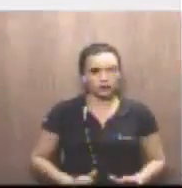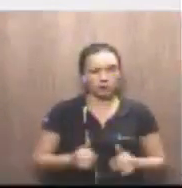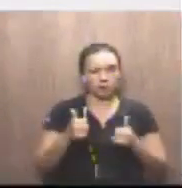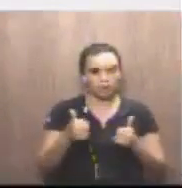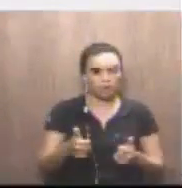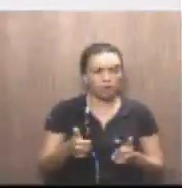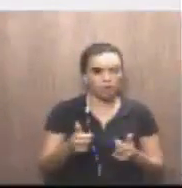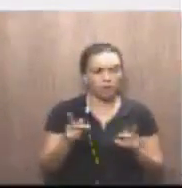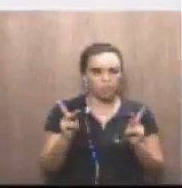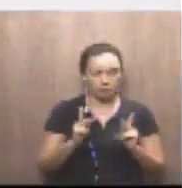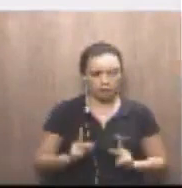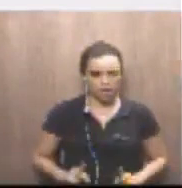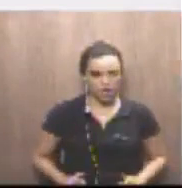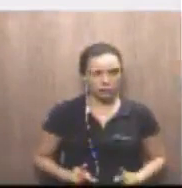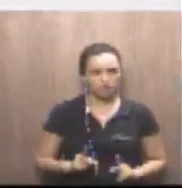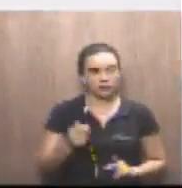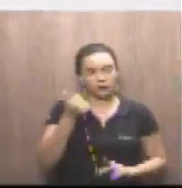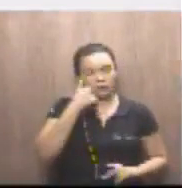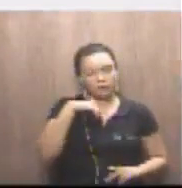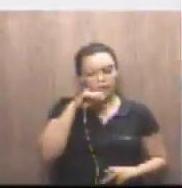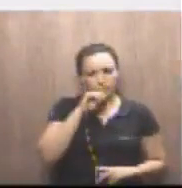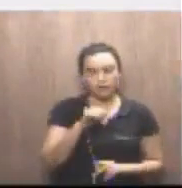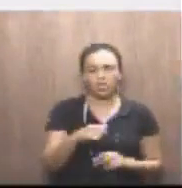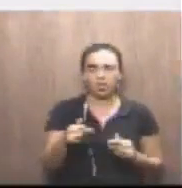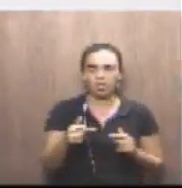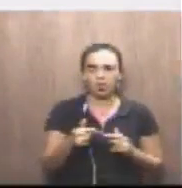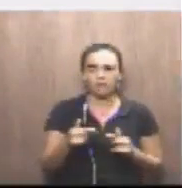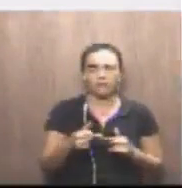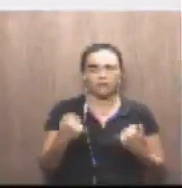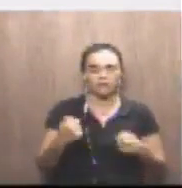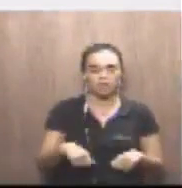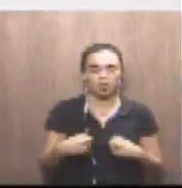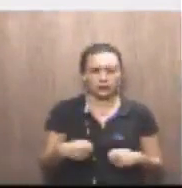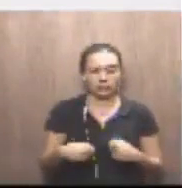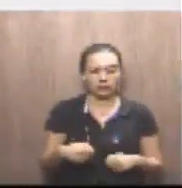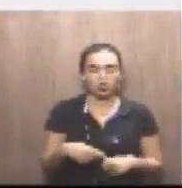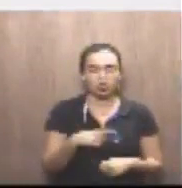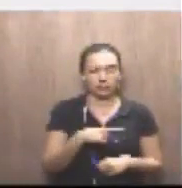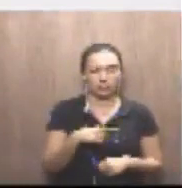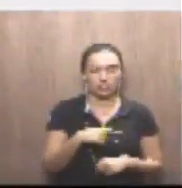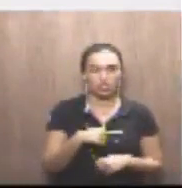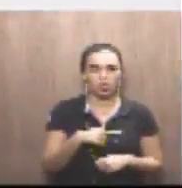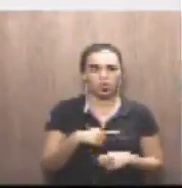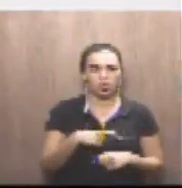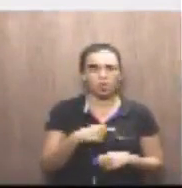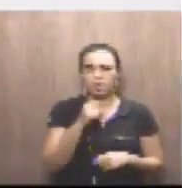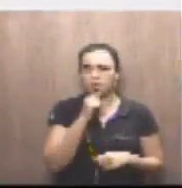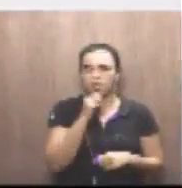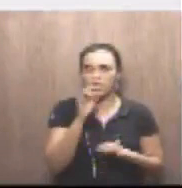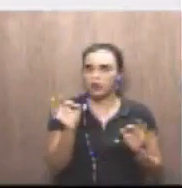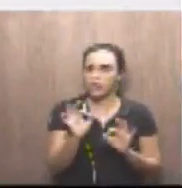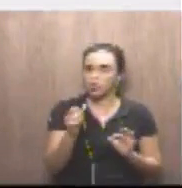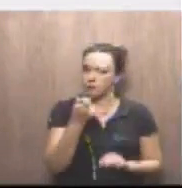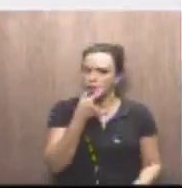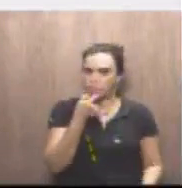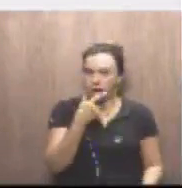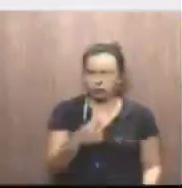frutuoso, prazeroso para esta mulher, ele precisa ser sem nenhuma